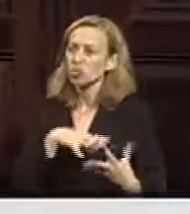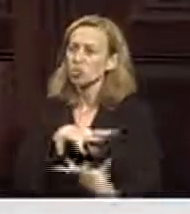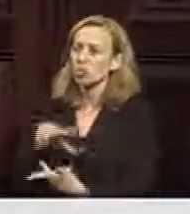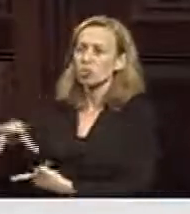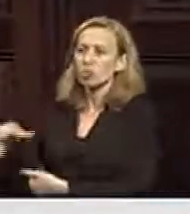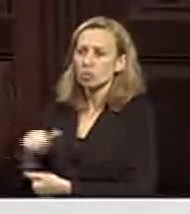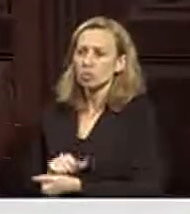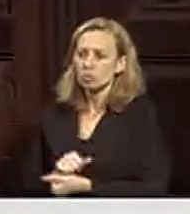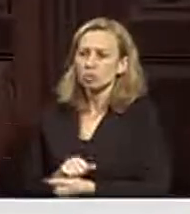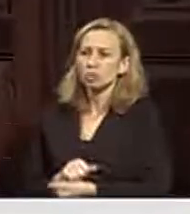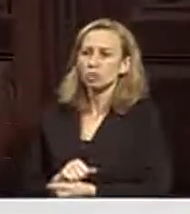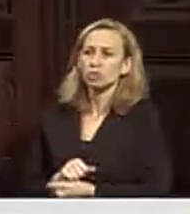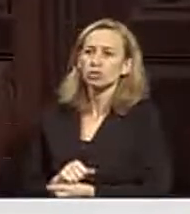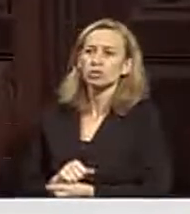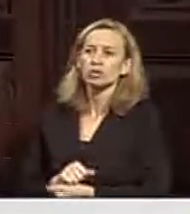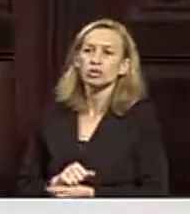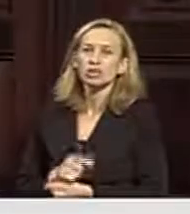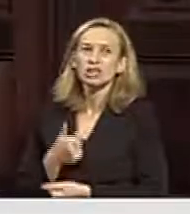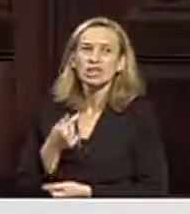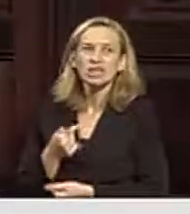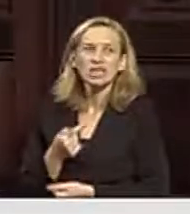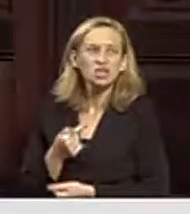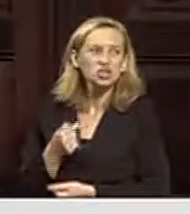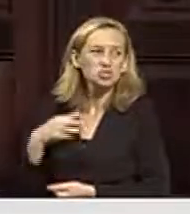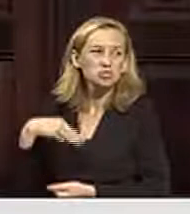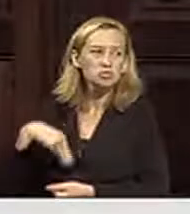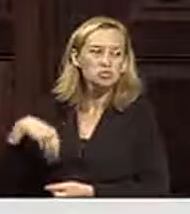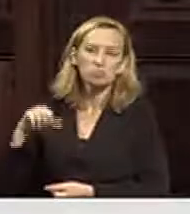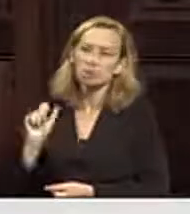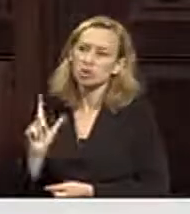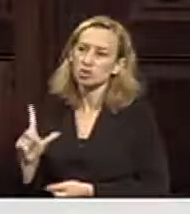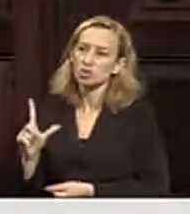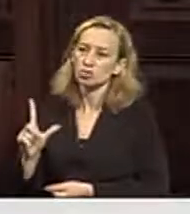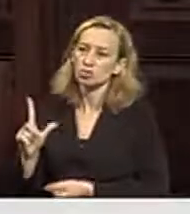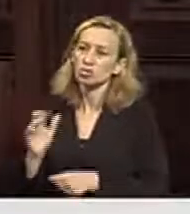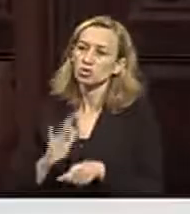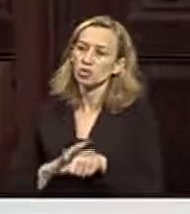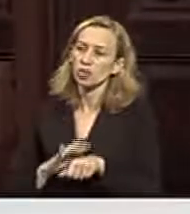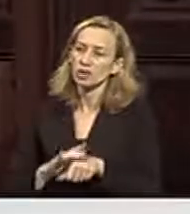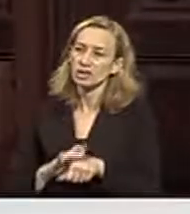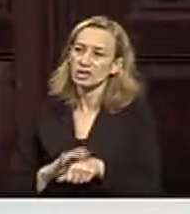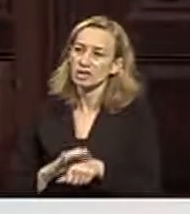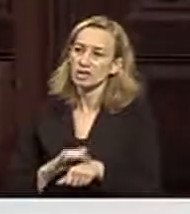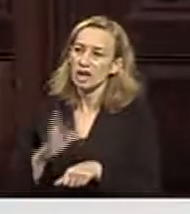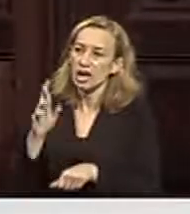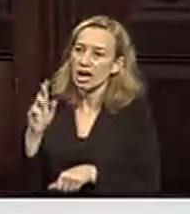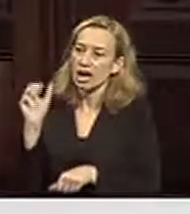alguma coisa em torno de 7.000 doenças raras.